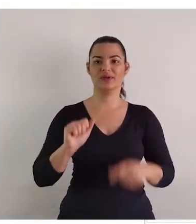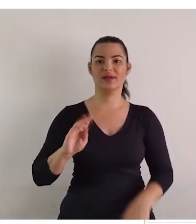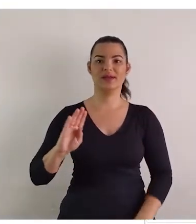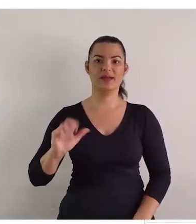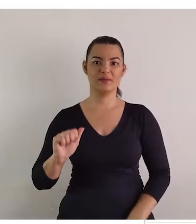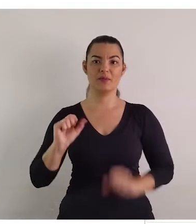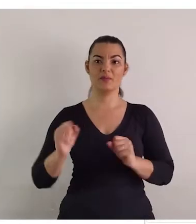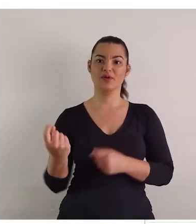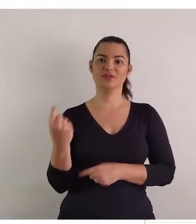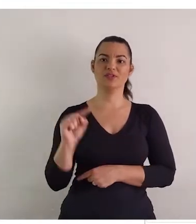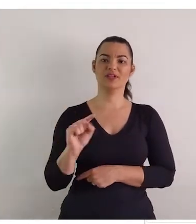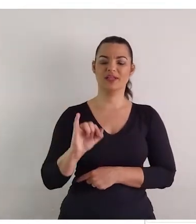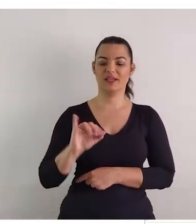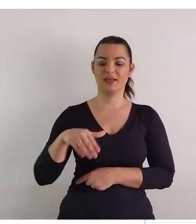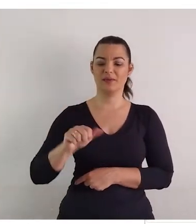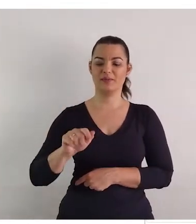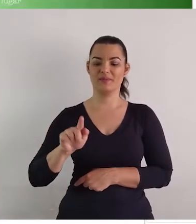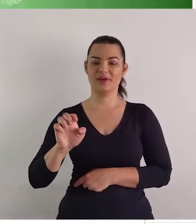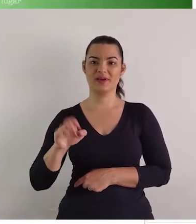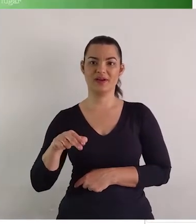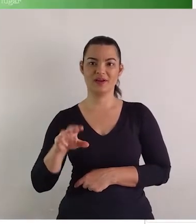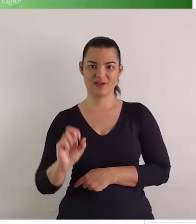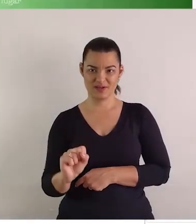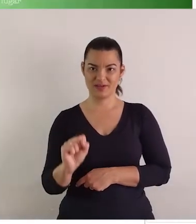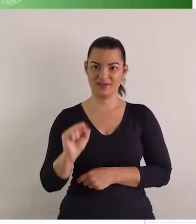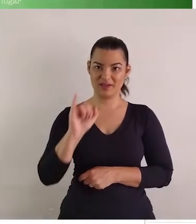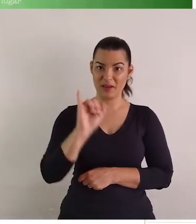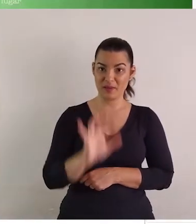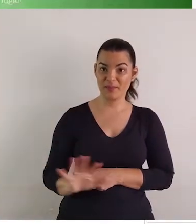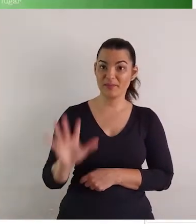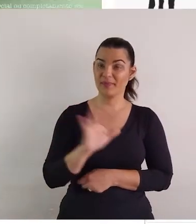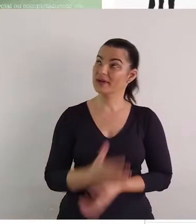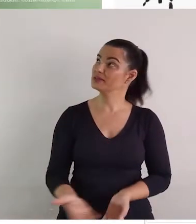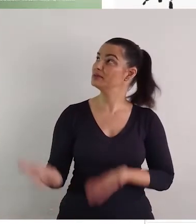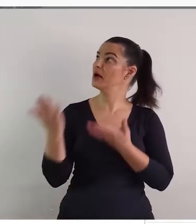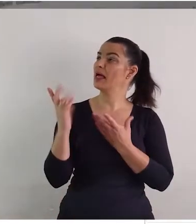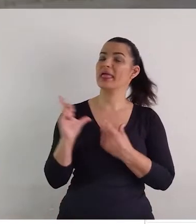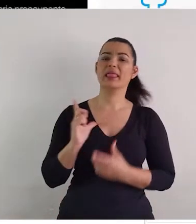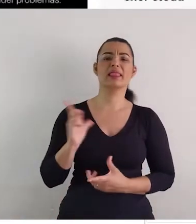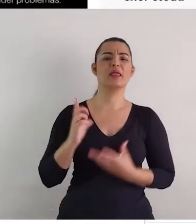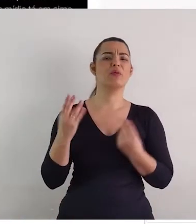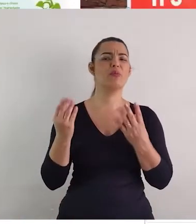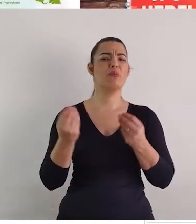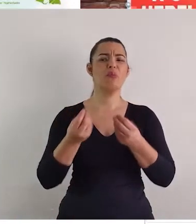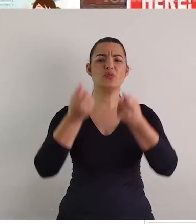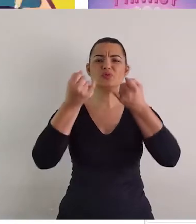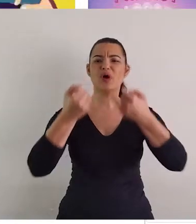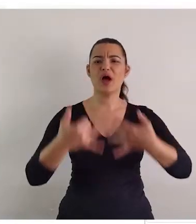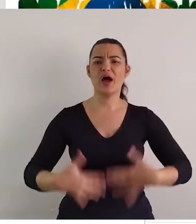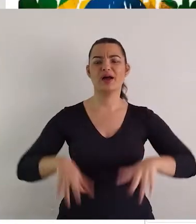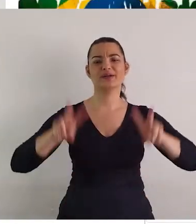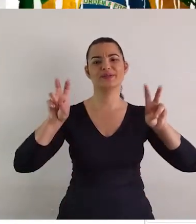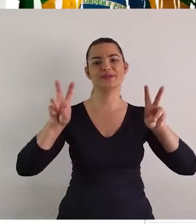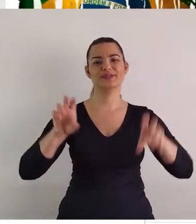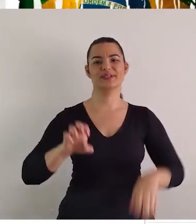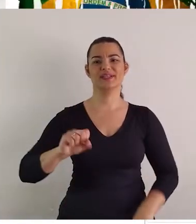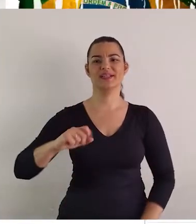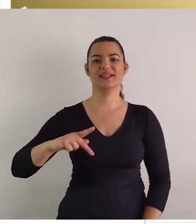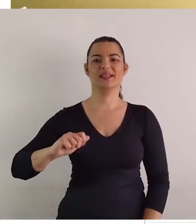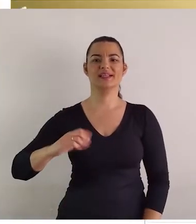em imagens. E aí, eu tenho várias definições de